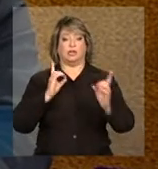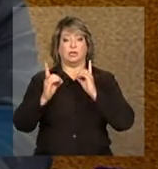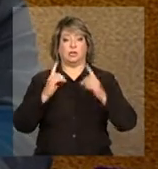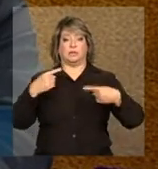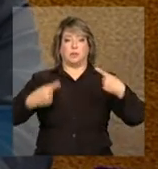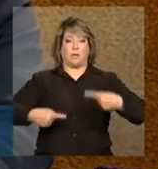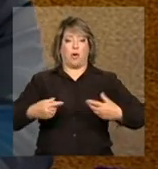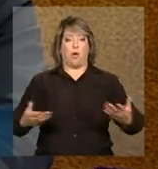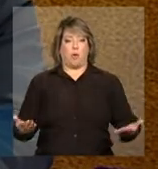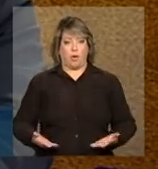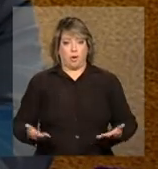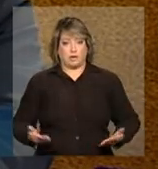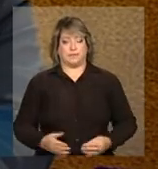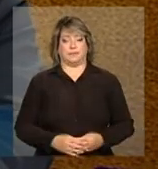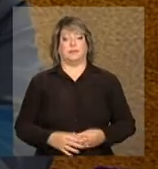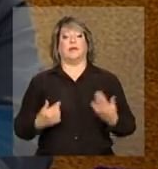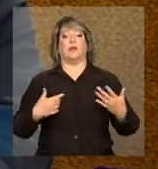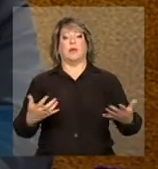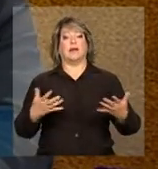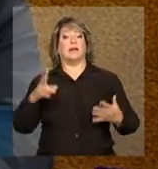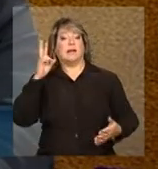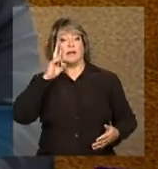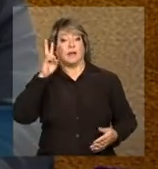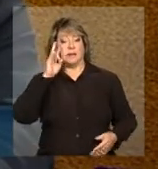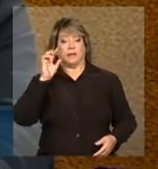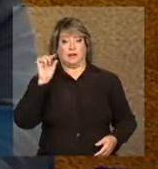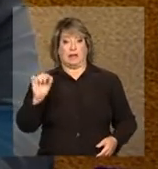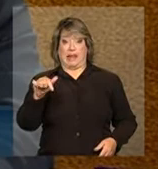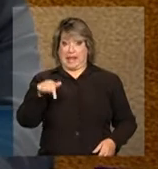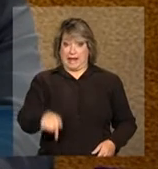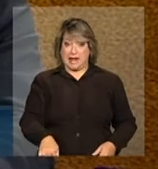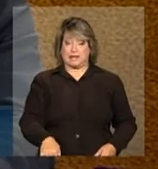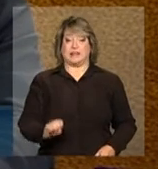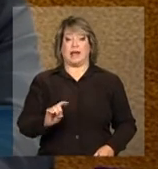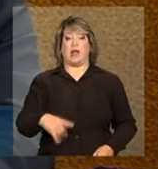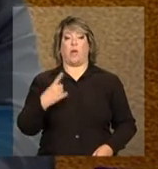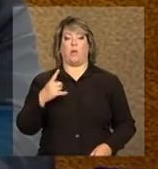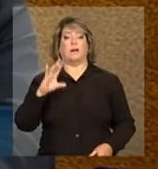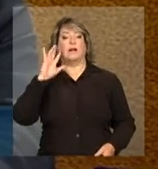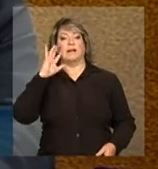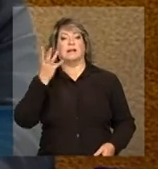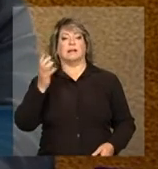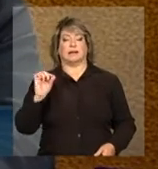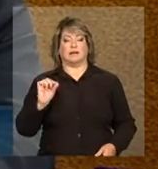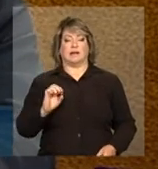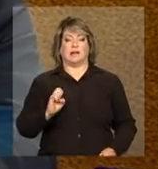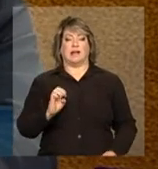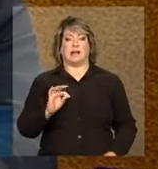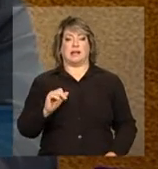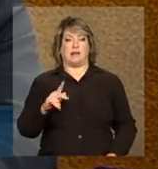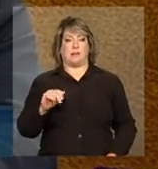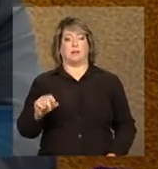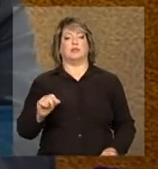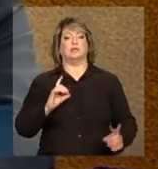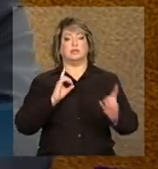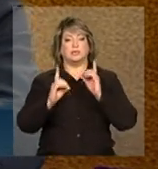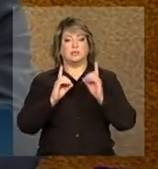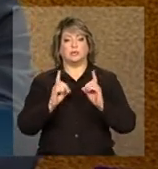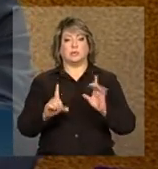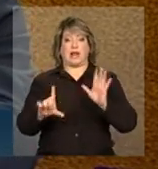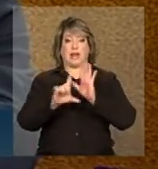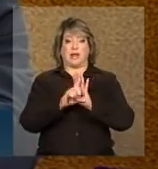discutindo hoje. E eu queria lembrar que, na verdade, essa é uma etapa, a discussão da lei orçamentária